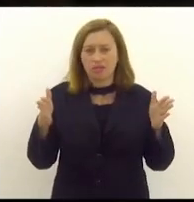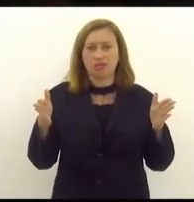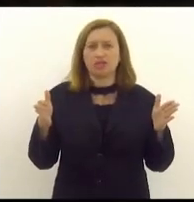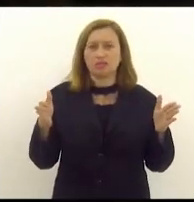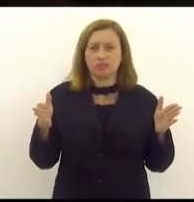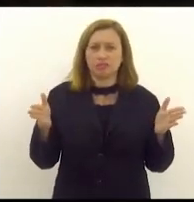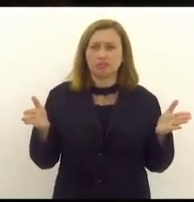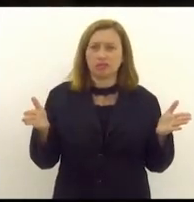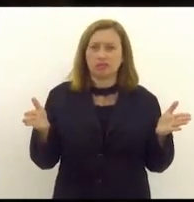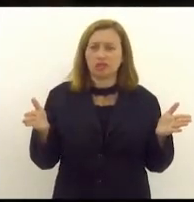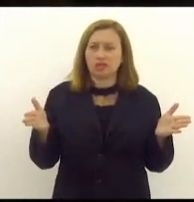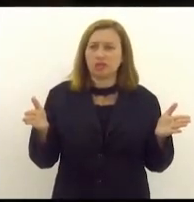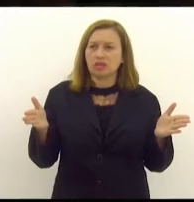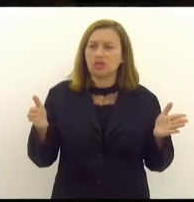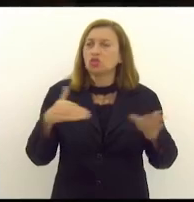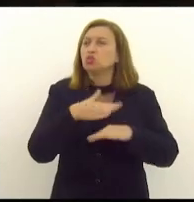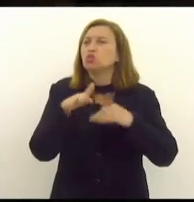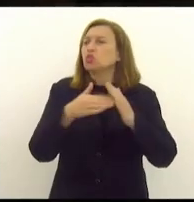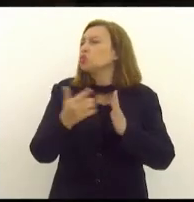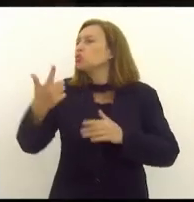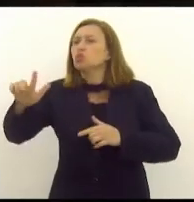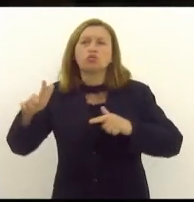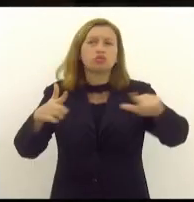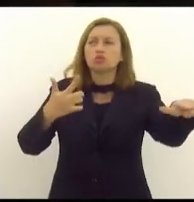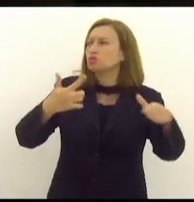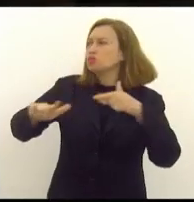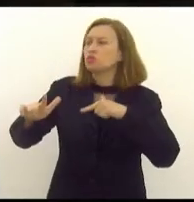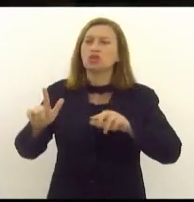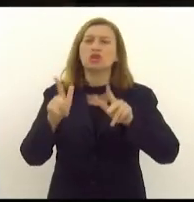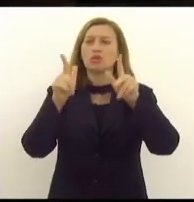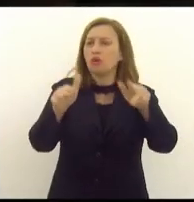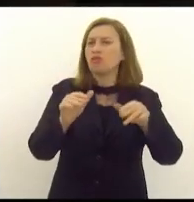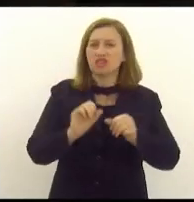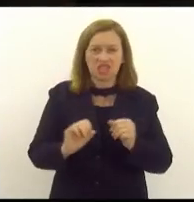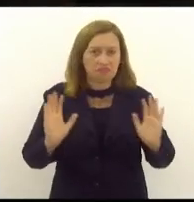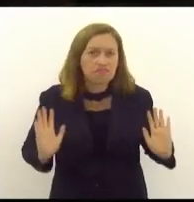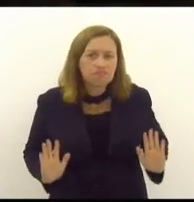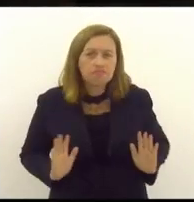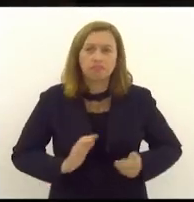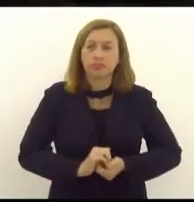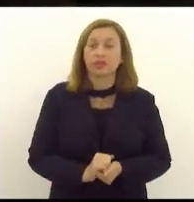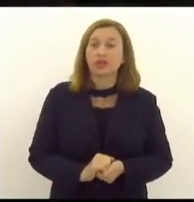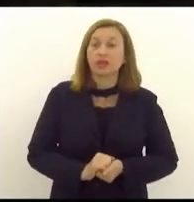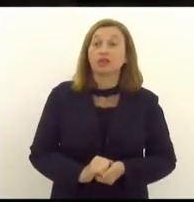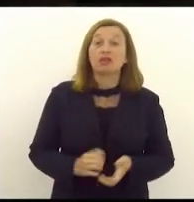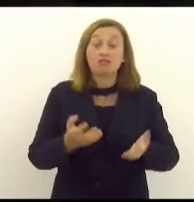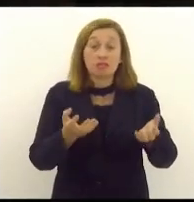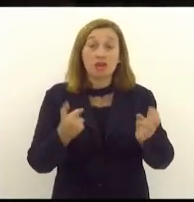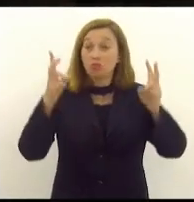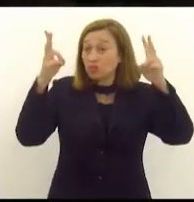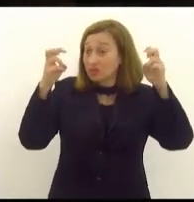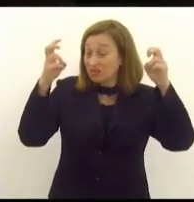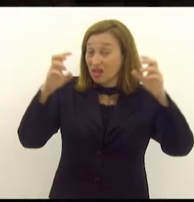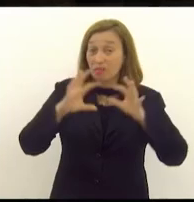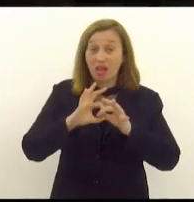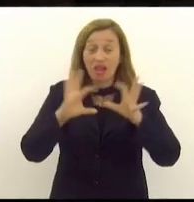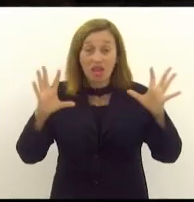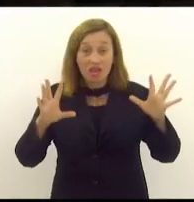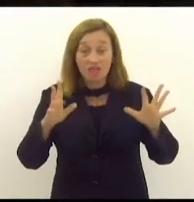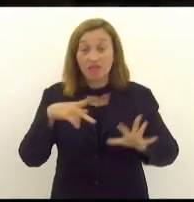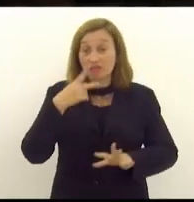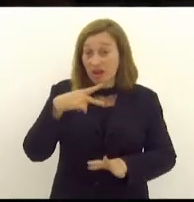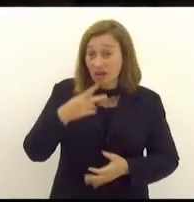perspectiva de todos os outros fazerem o mesmo quando a gente quer ter uma livre para falar